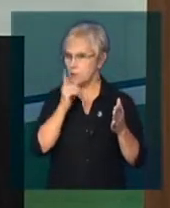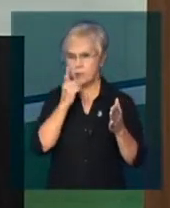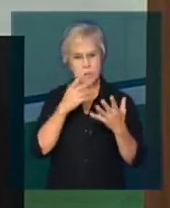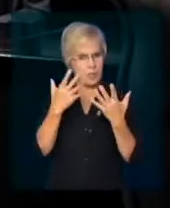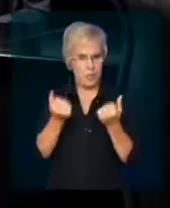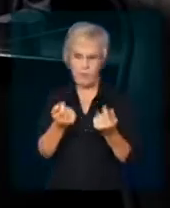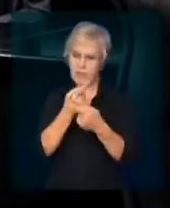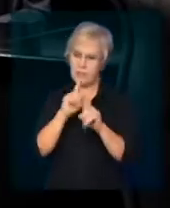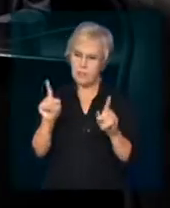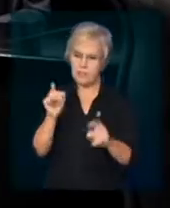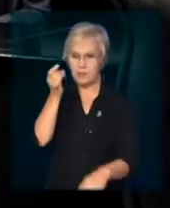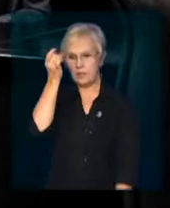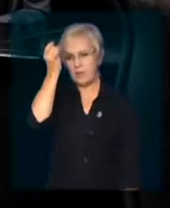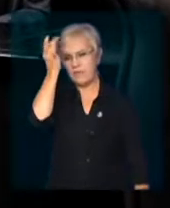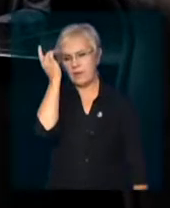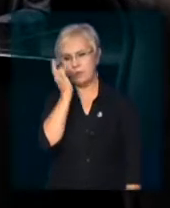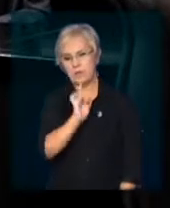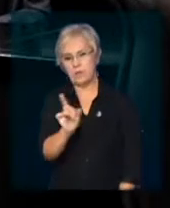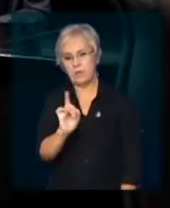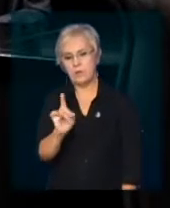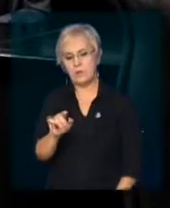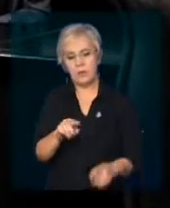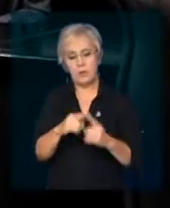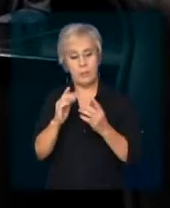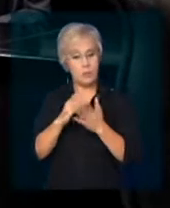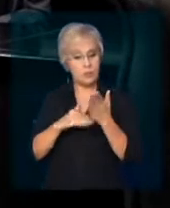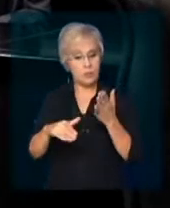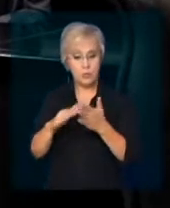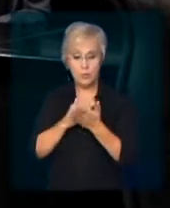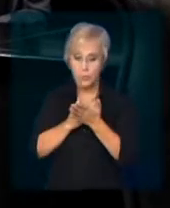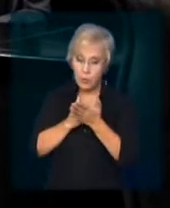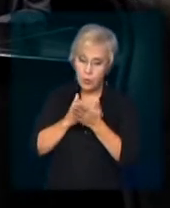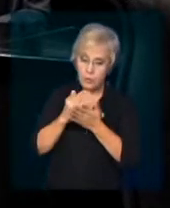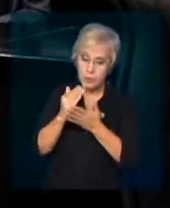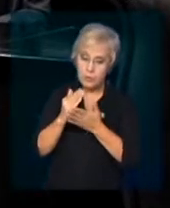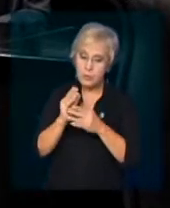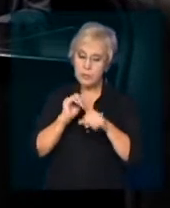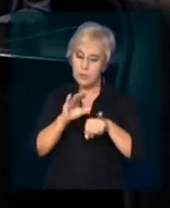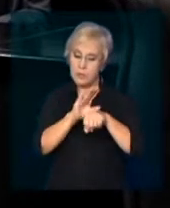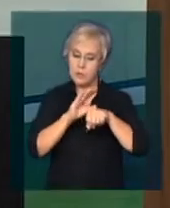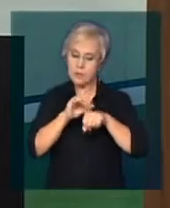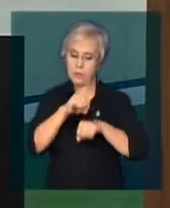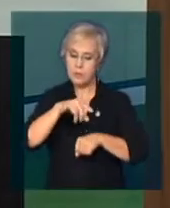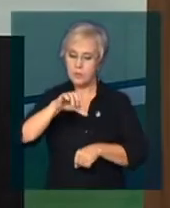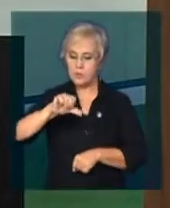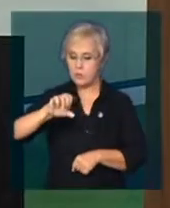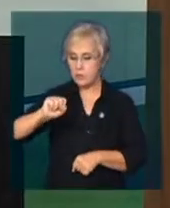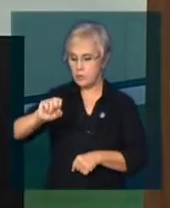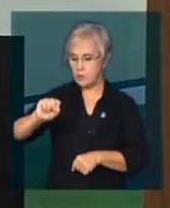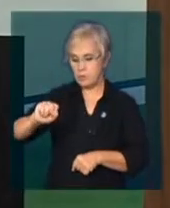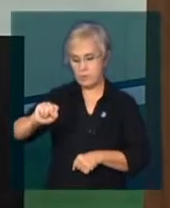muita facilidade. Mas tudo começou aí, quando na Constituição de 88 se criou